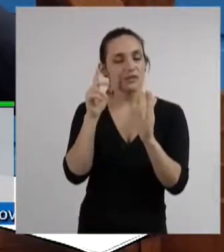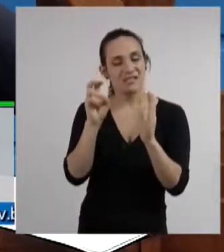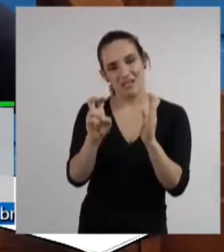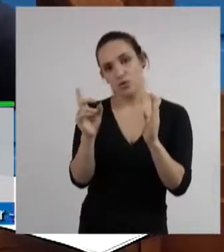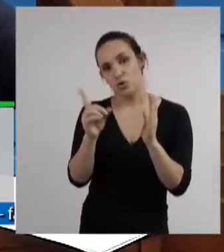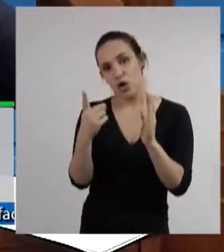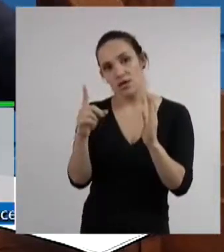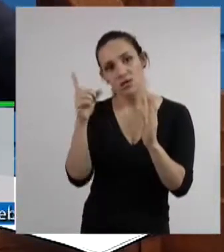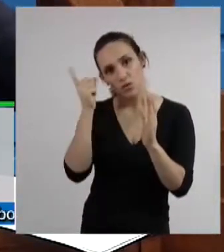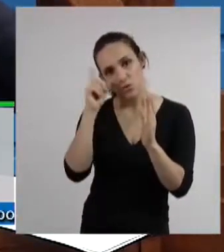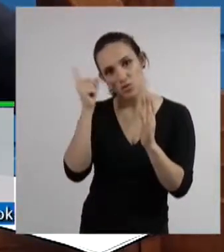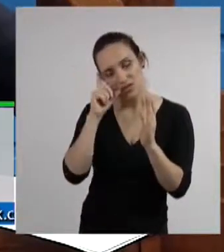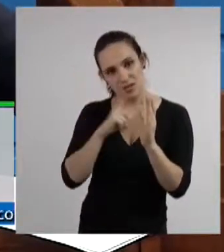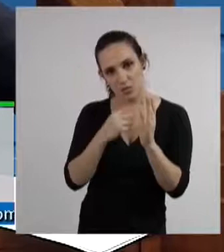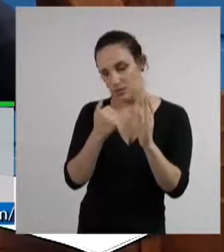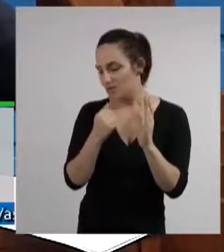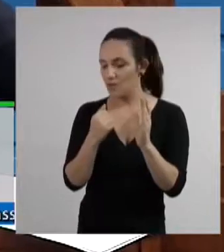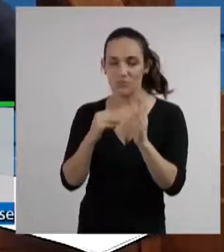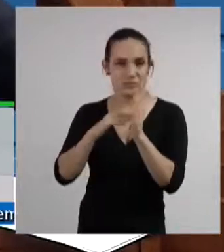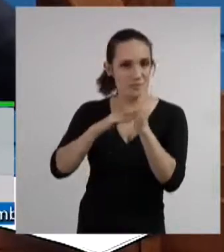representa